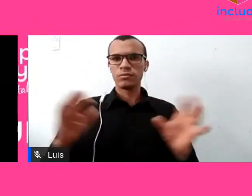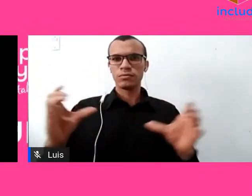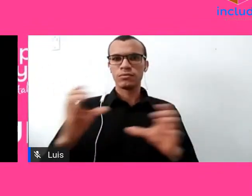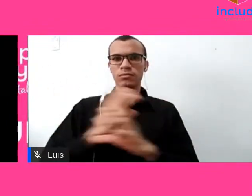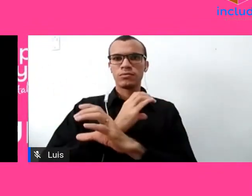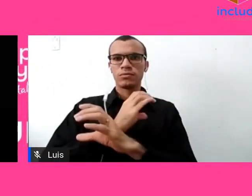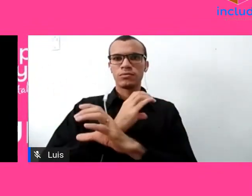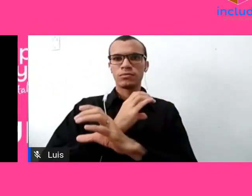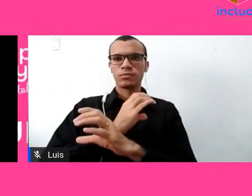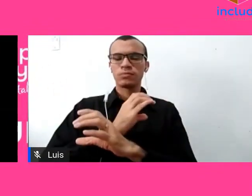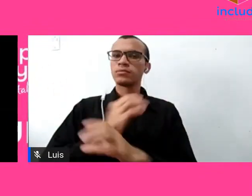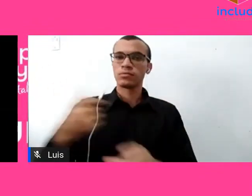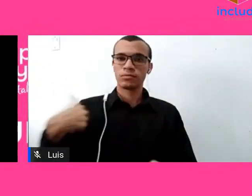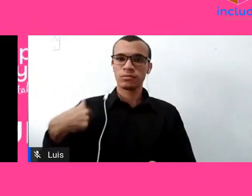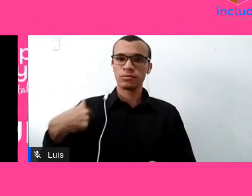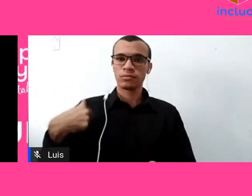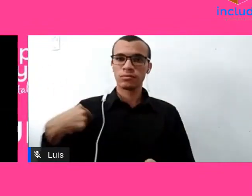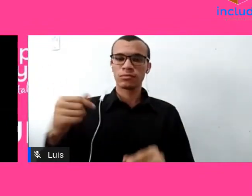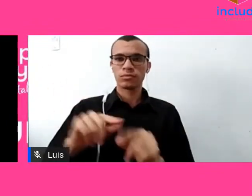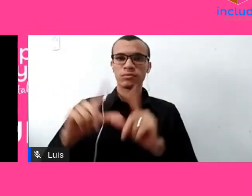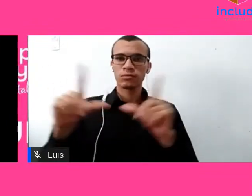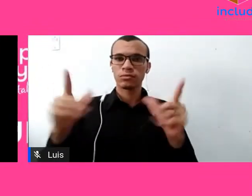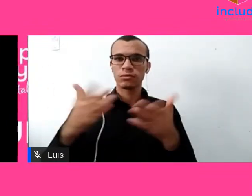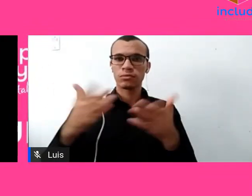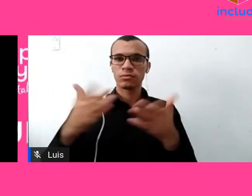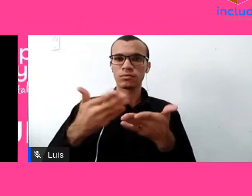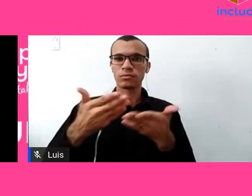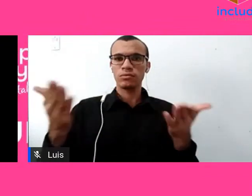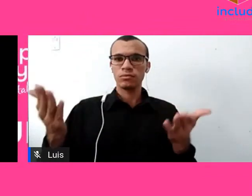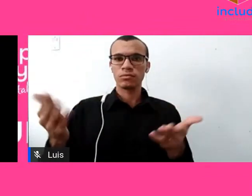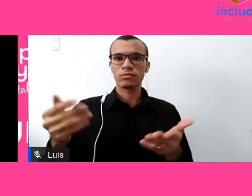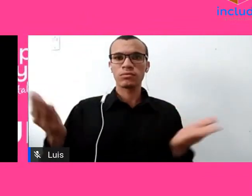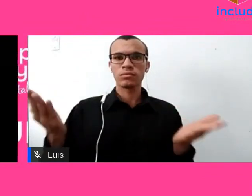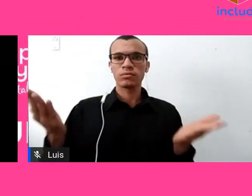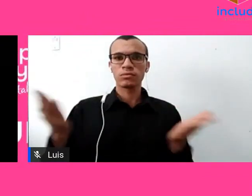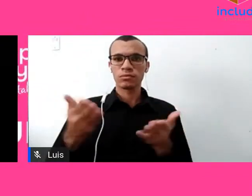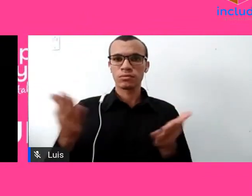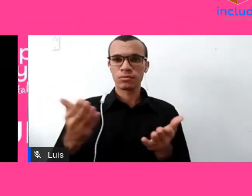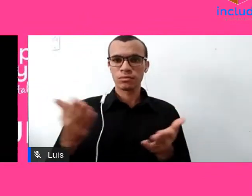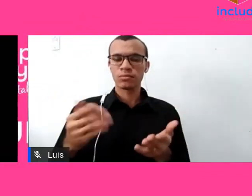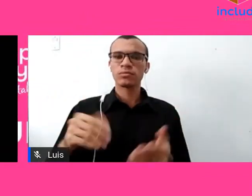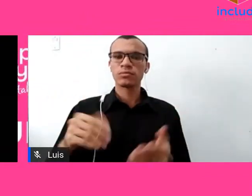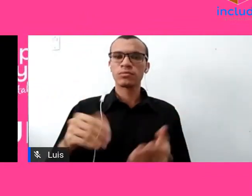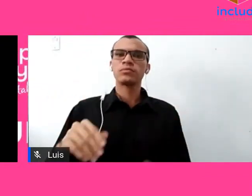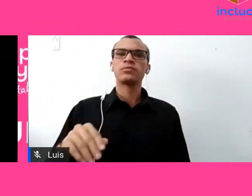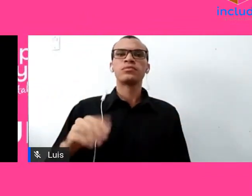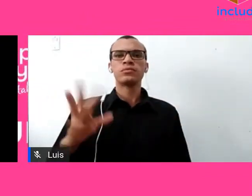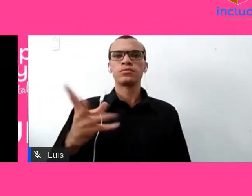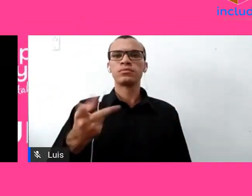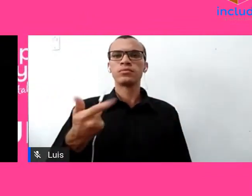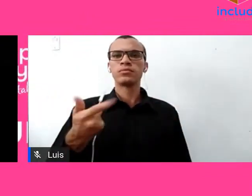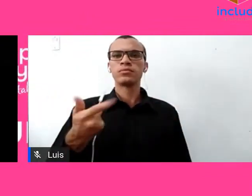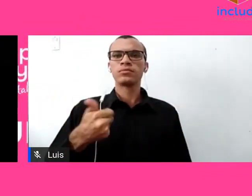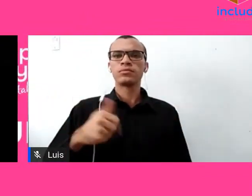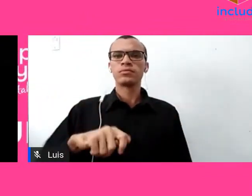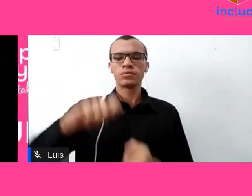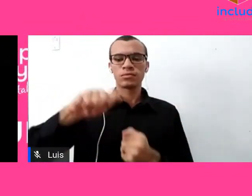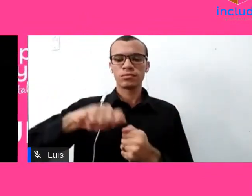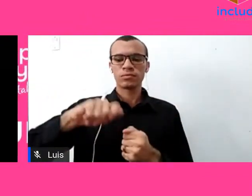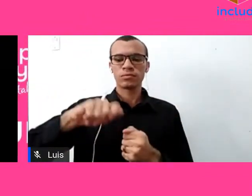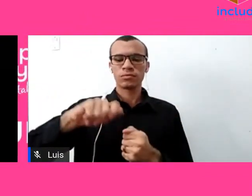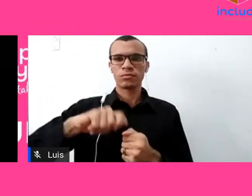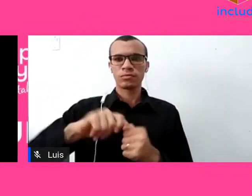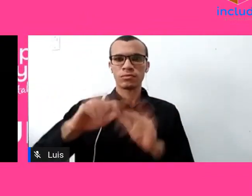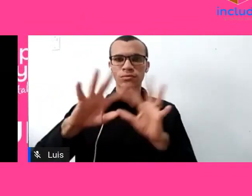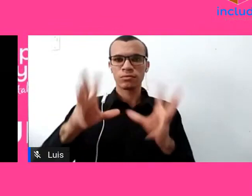com vocês agora, nesse primeiro momento, exatamente essa técnica. Como construir um objeto a partir da